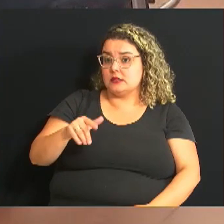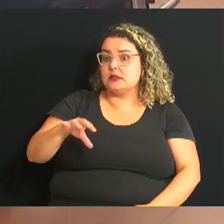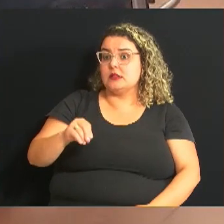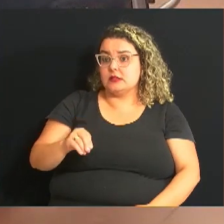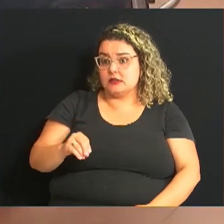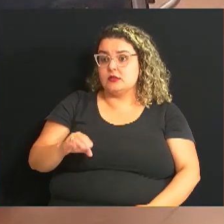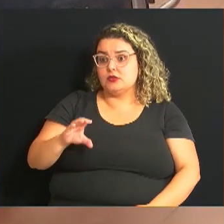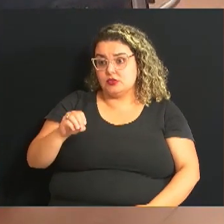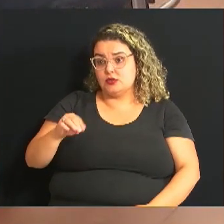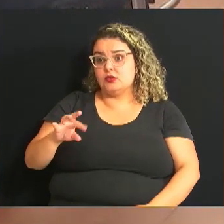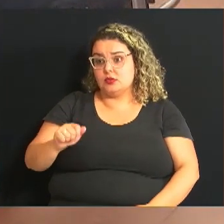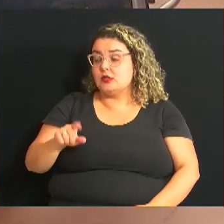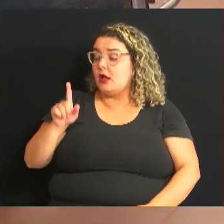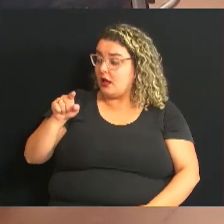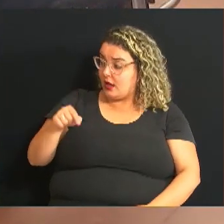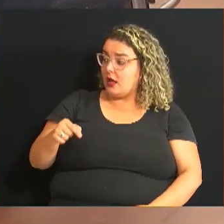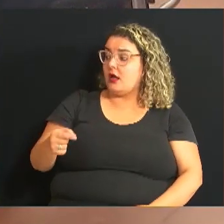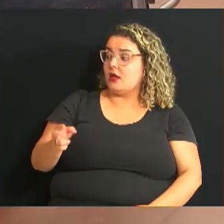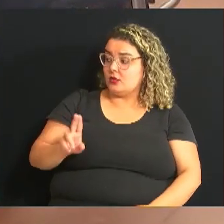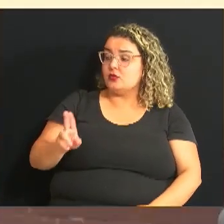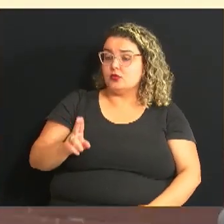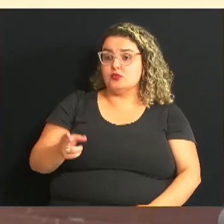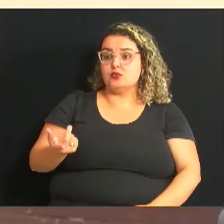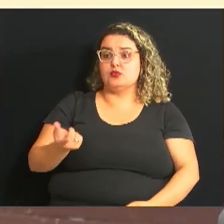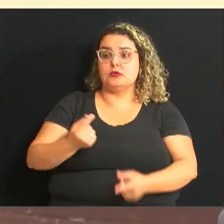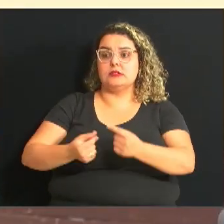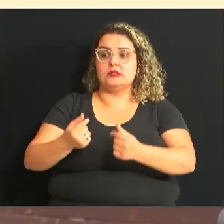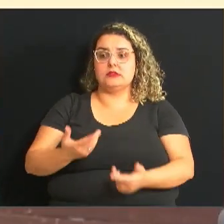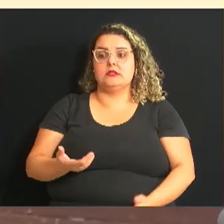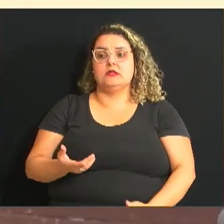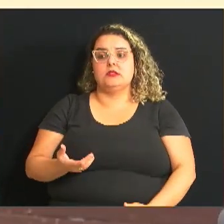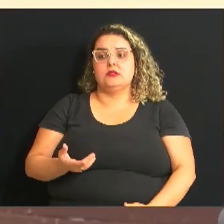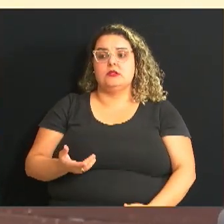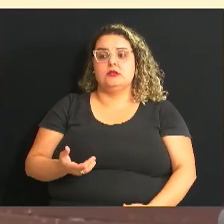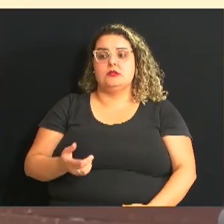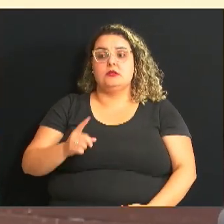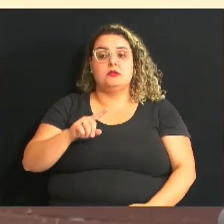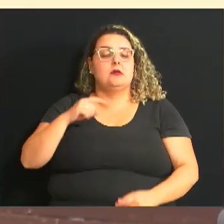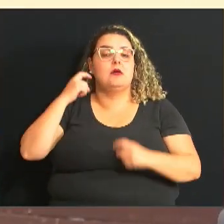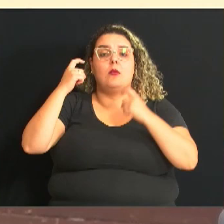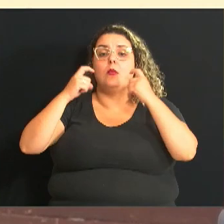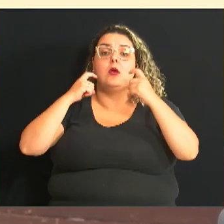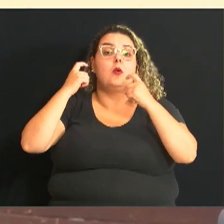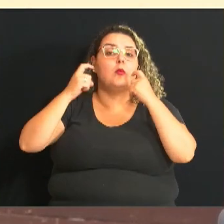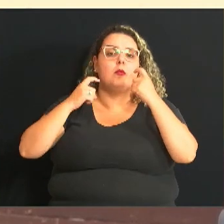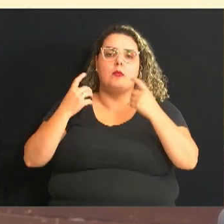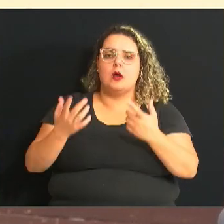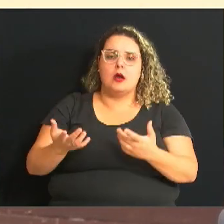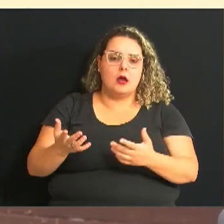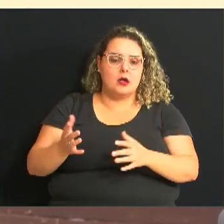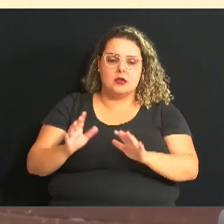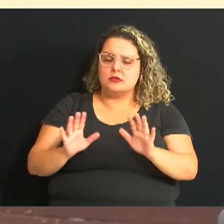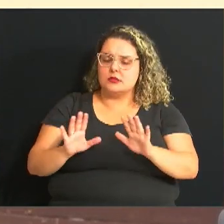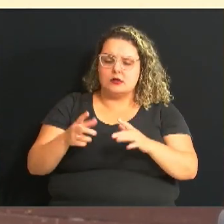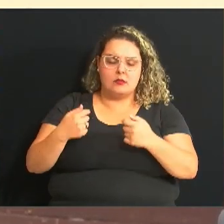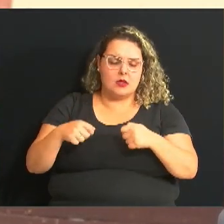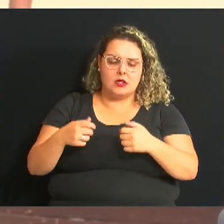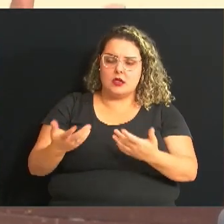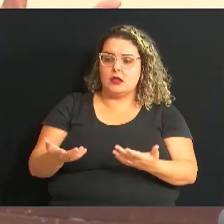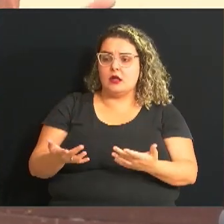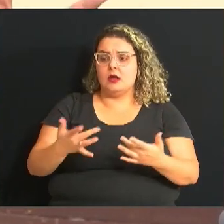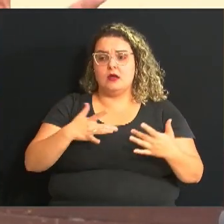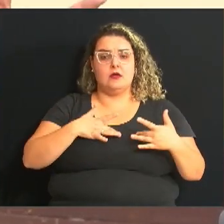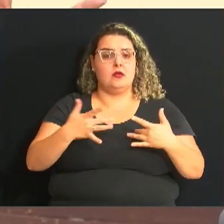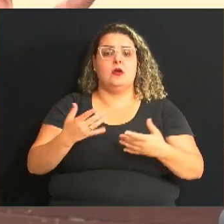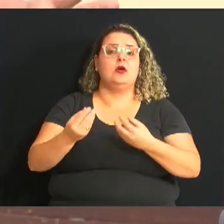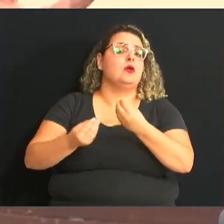né? dessa destinação. Então, as pessoas não precisam ficar preocupadas de que eu vou doar e como que vai